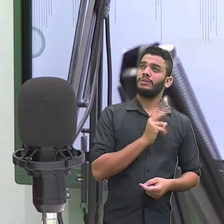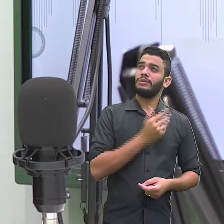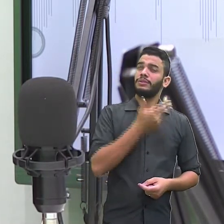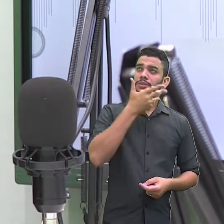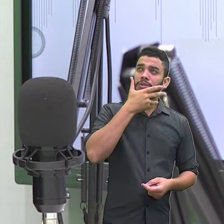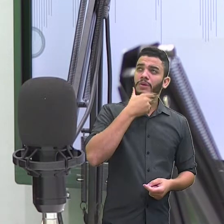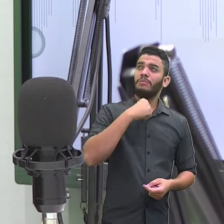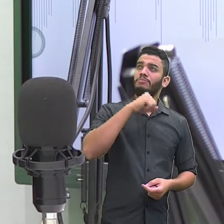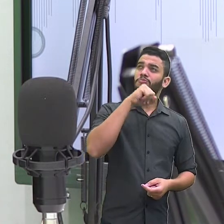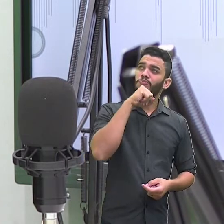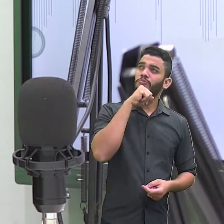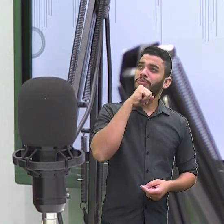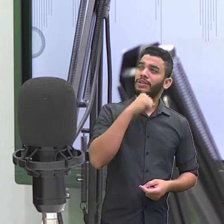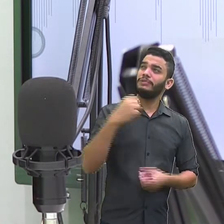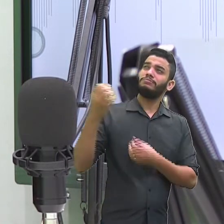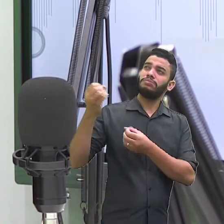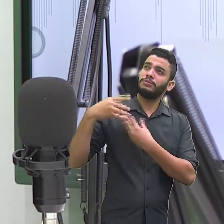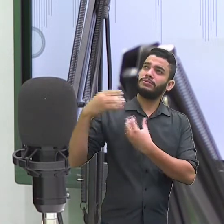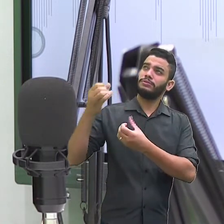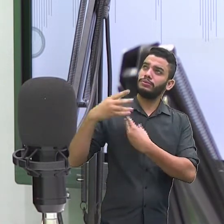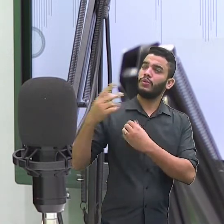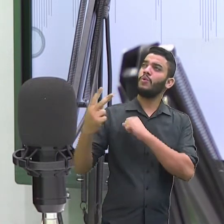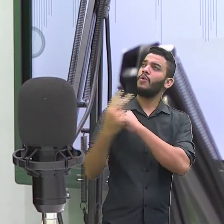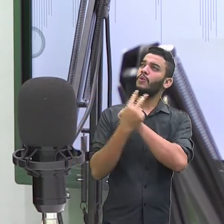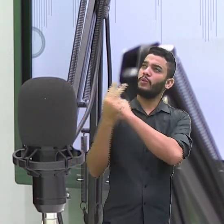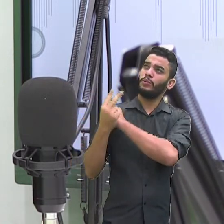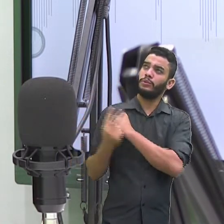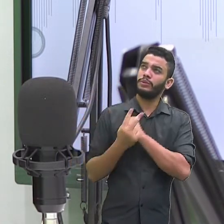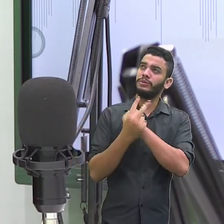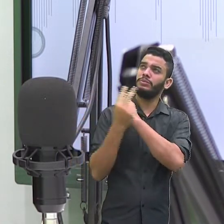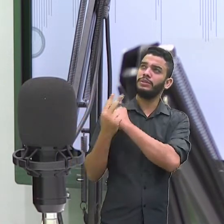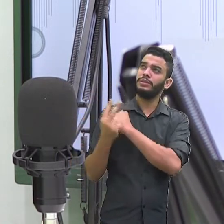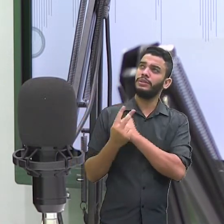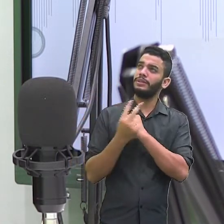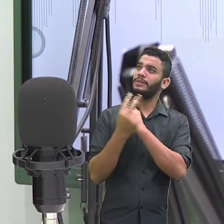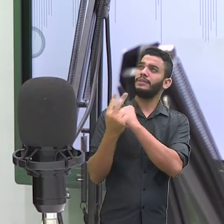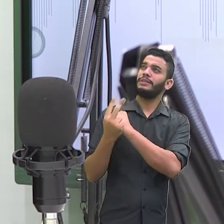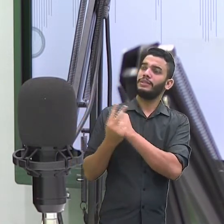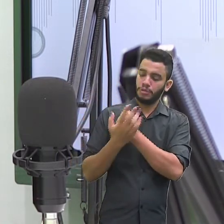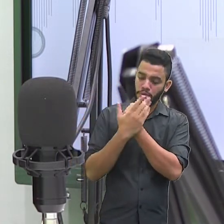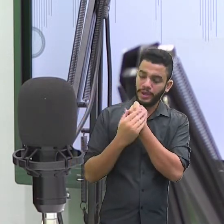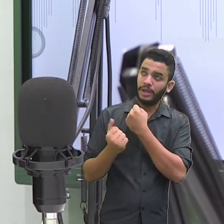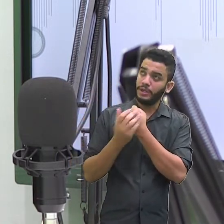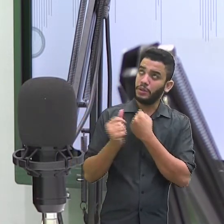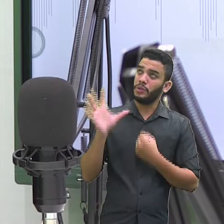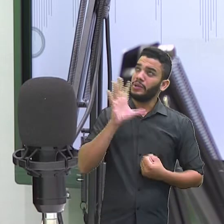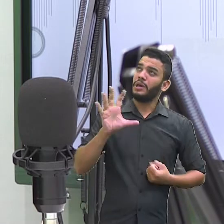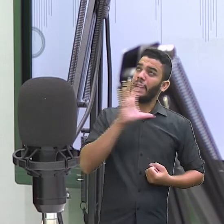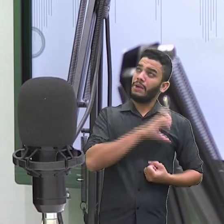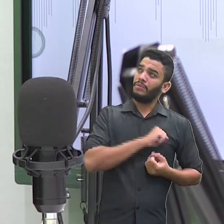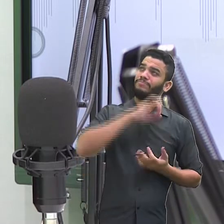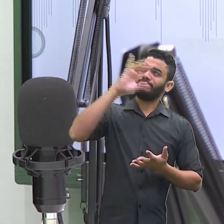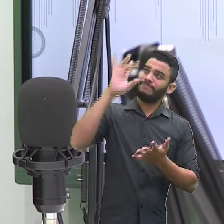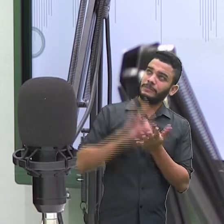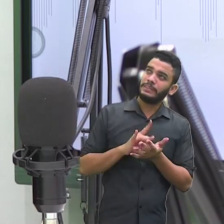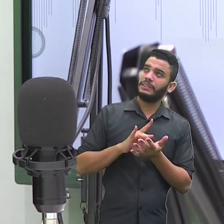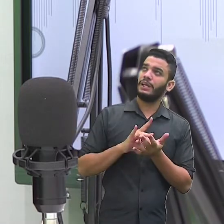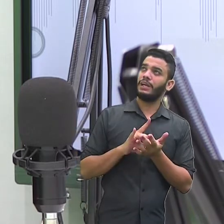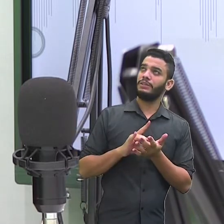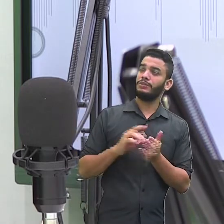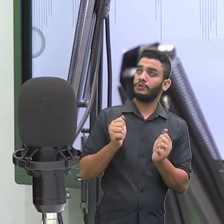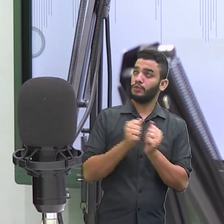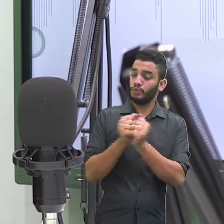nos assentávamos, ríamos, nos divertíamos. Isso é de suma importância, né? E isso, obviamente, vai refletir em